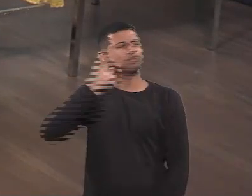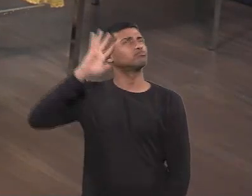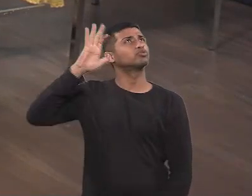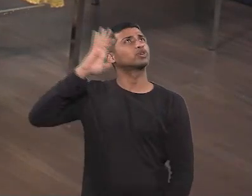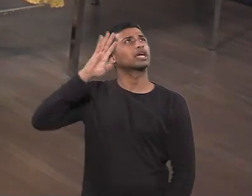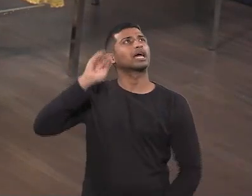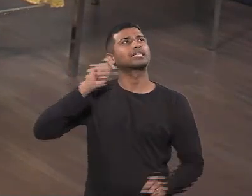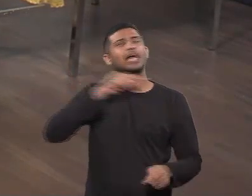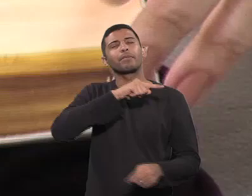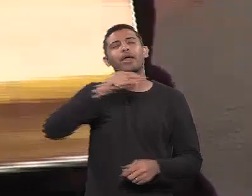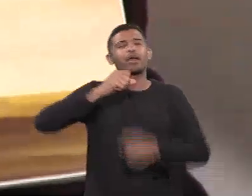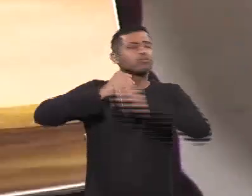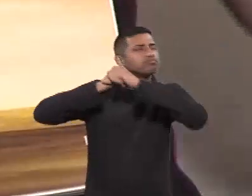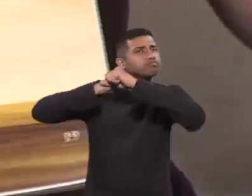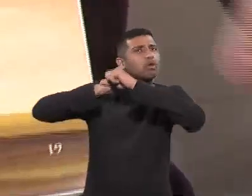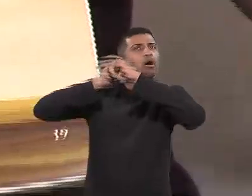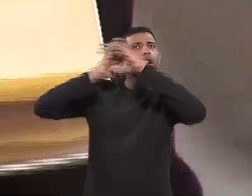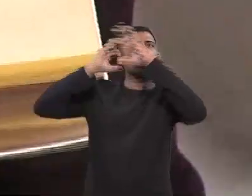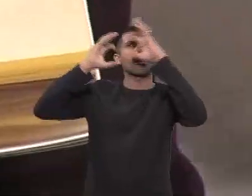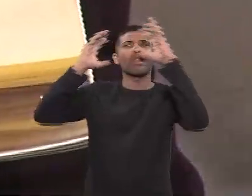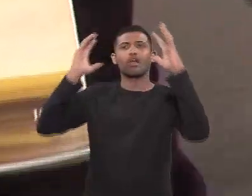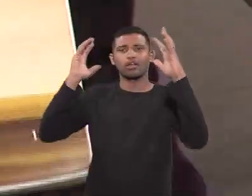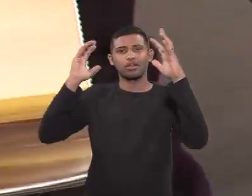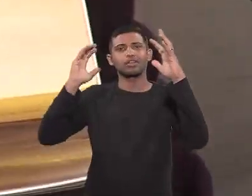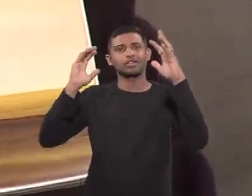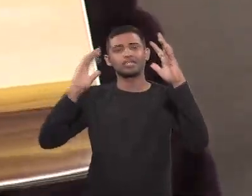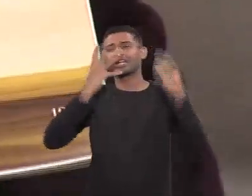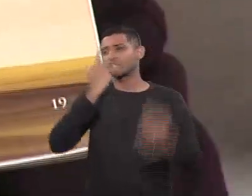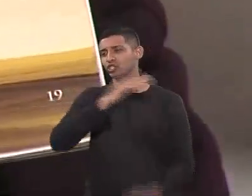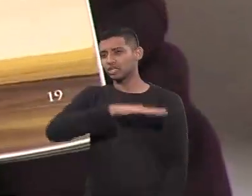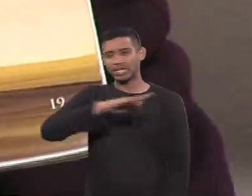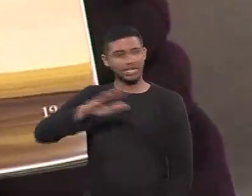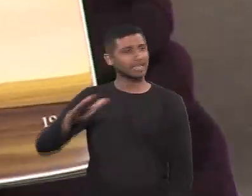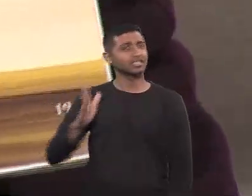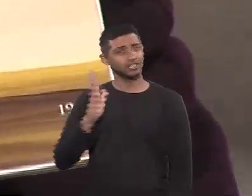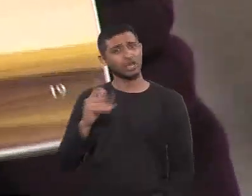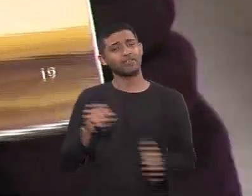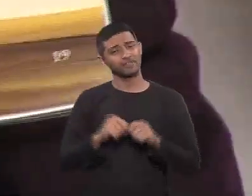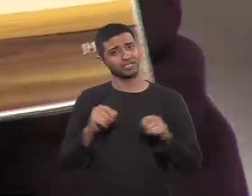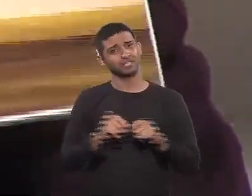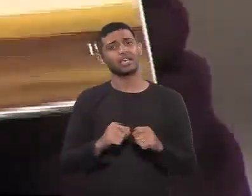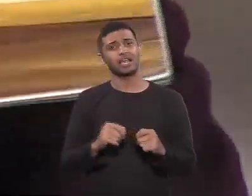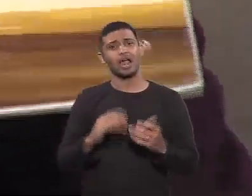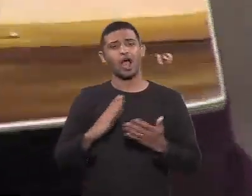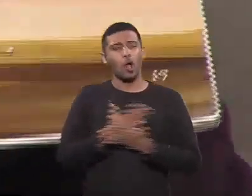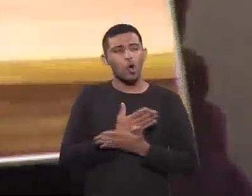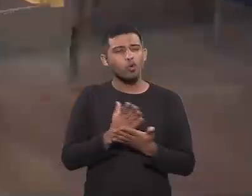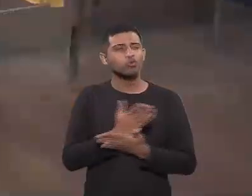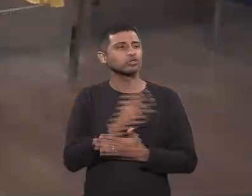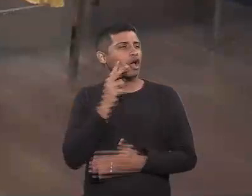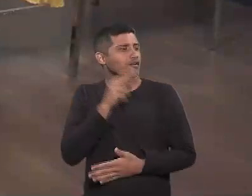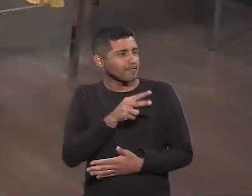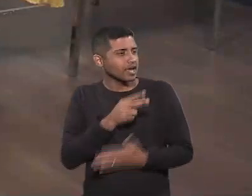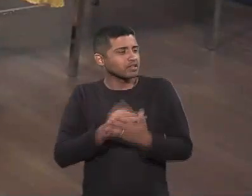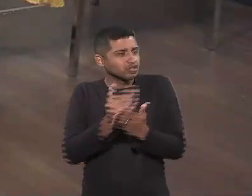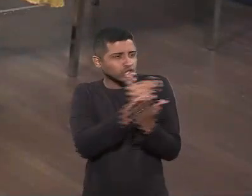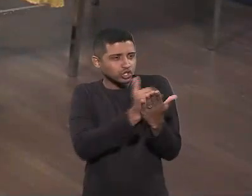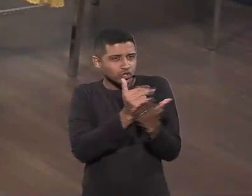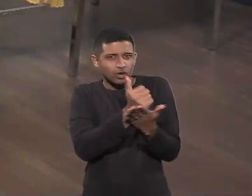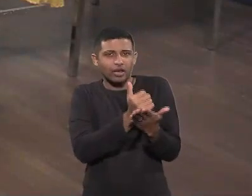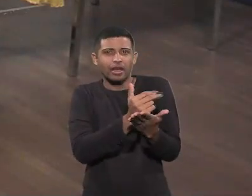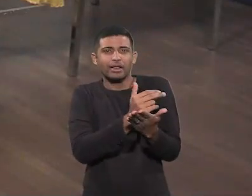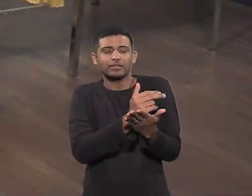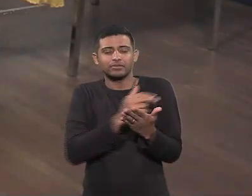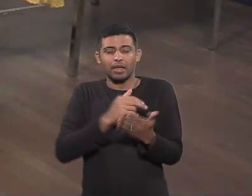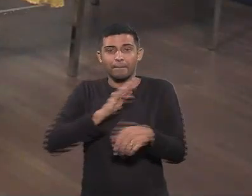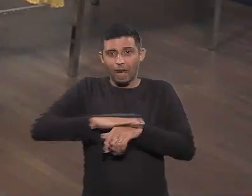ilustração também viaje, maravilhosa, né, o mundo. E as crianças fizeram isso já tem algum tempo, e elas reproduziram essa imagem aqui e